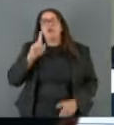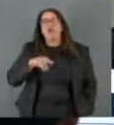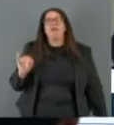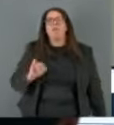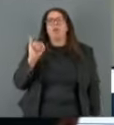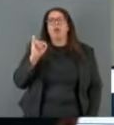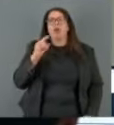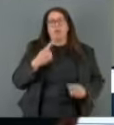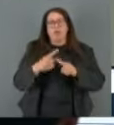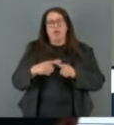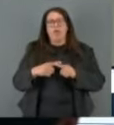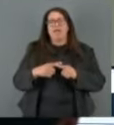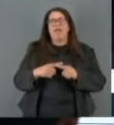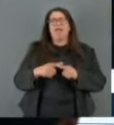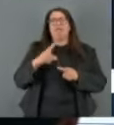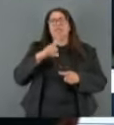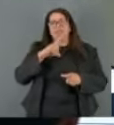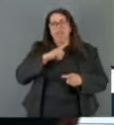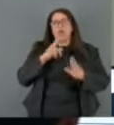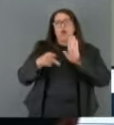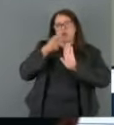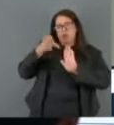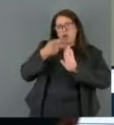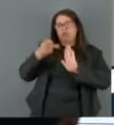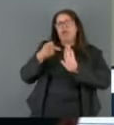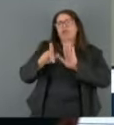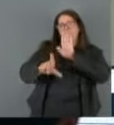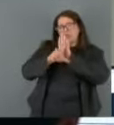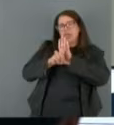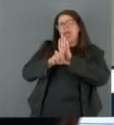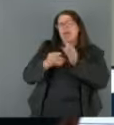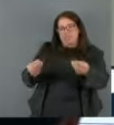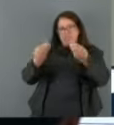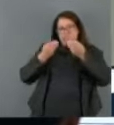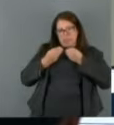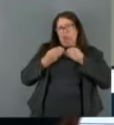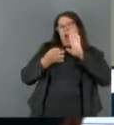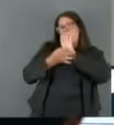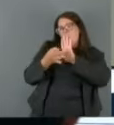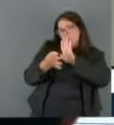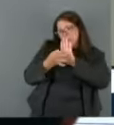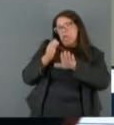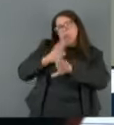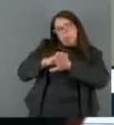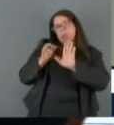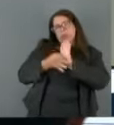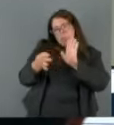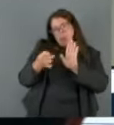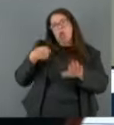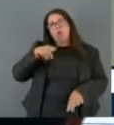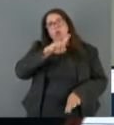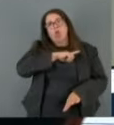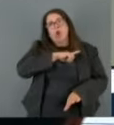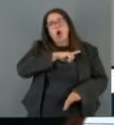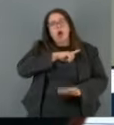pelo Ministério passam todos os projetos de lei para sugestão ou não de sanção ou de algum veto. Nós